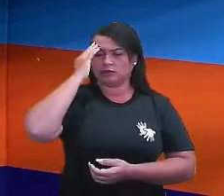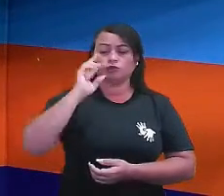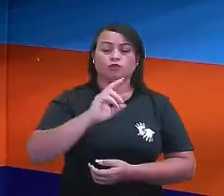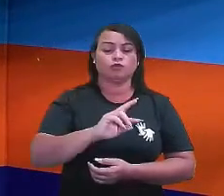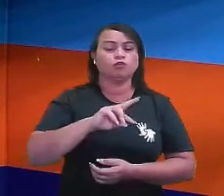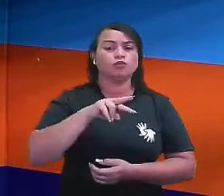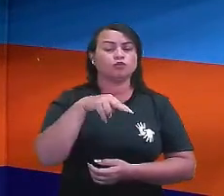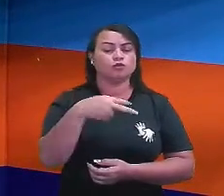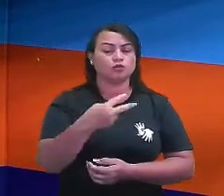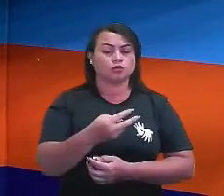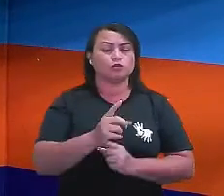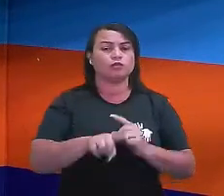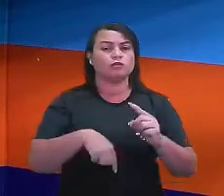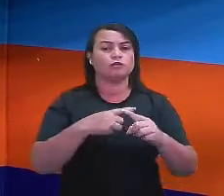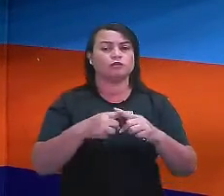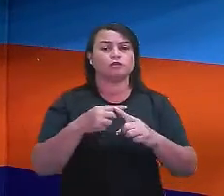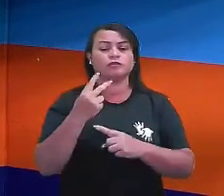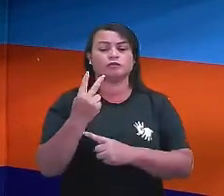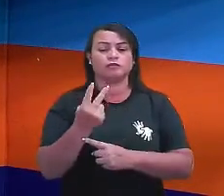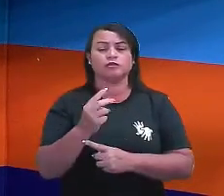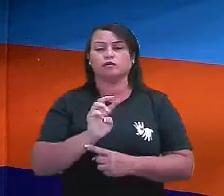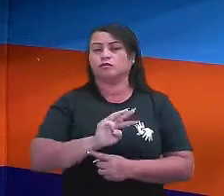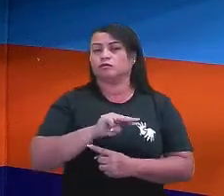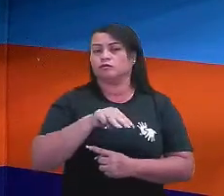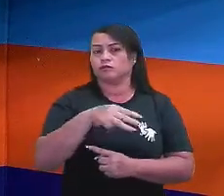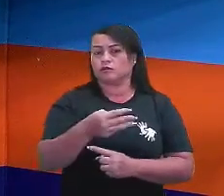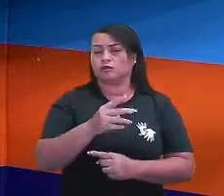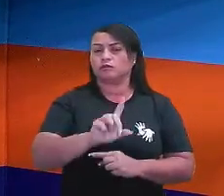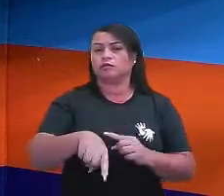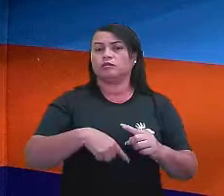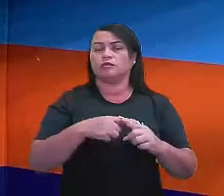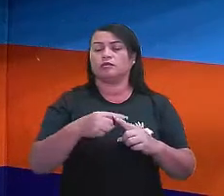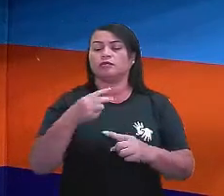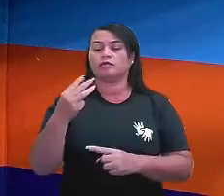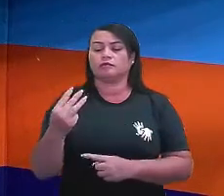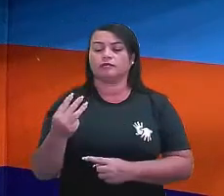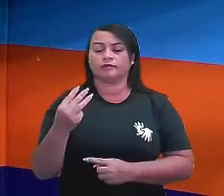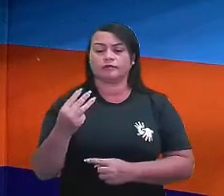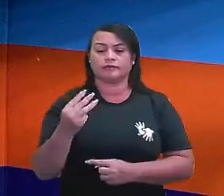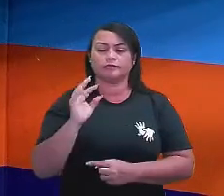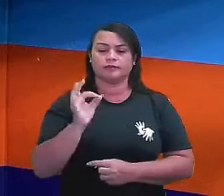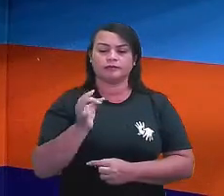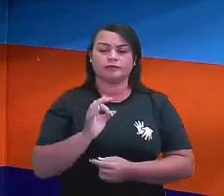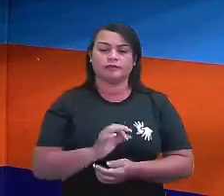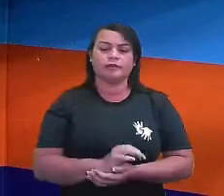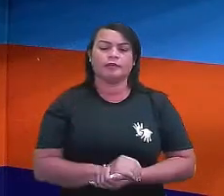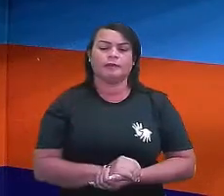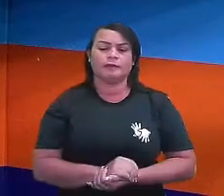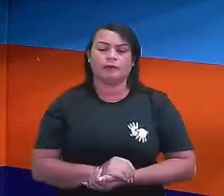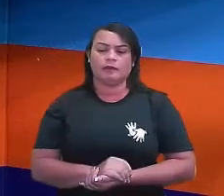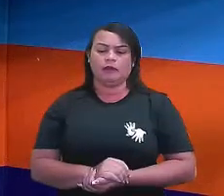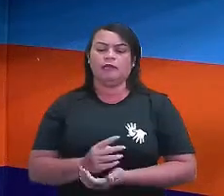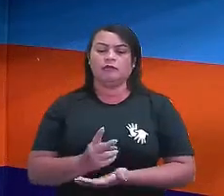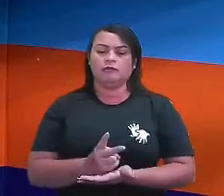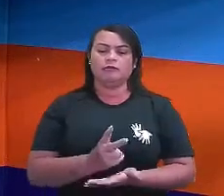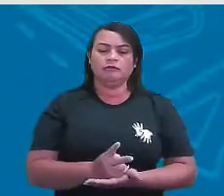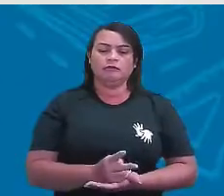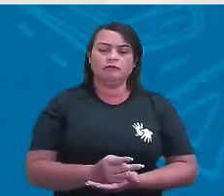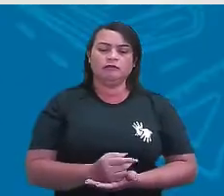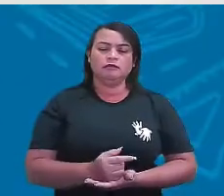Dobro, multiplicar por 2. Triplo, a gente multiplica por 3. Tá bom? Vamos continuar.